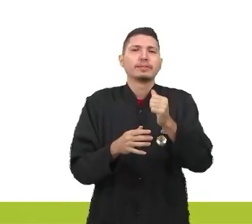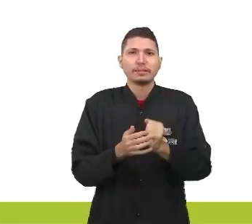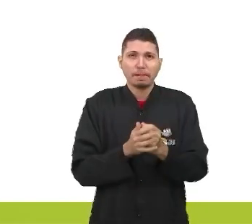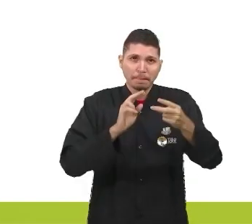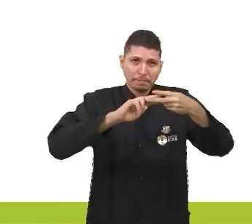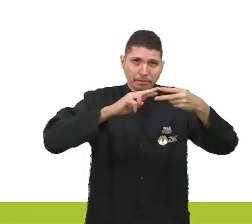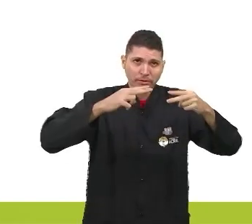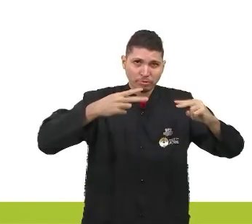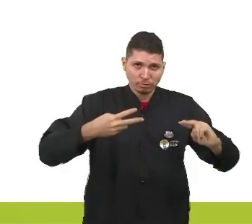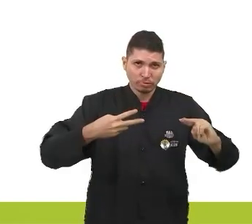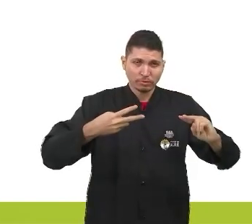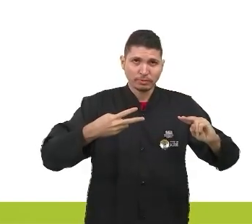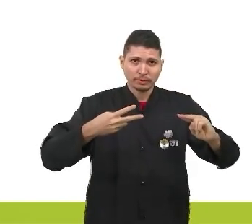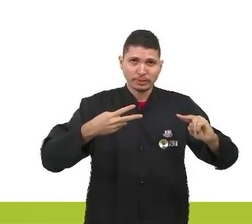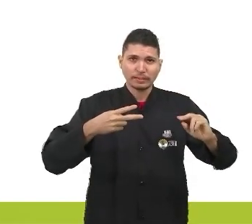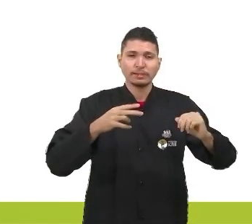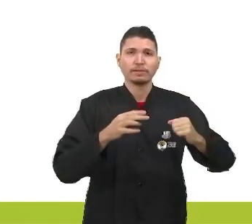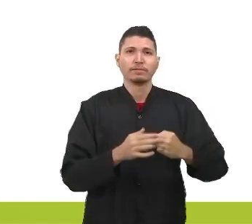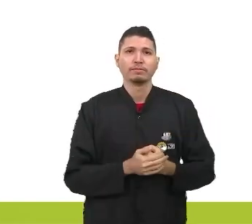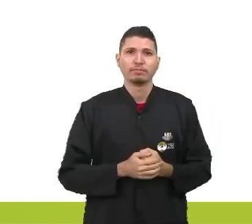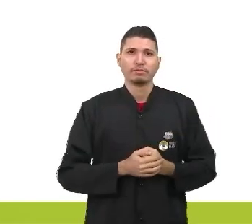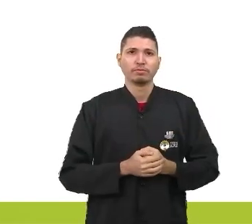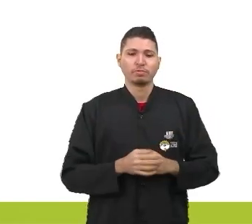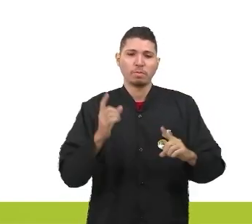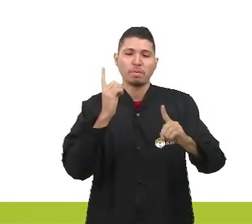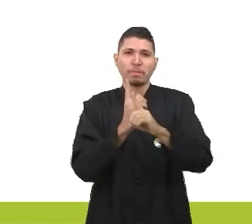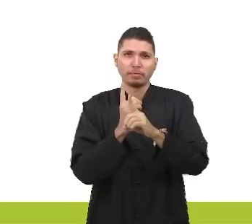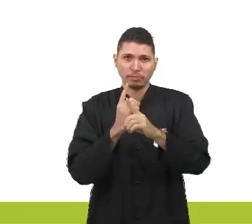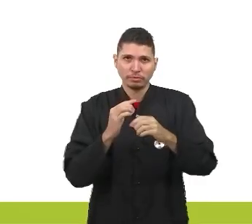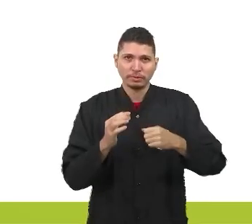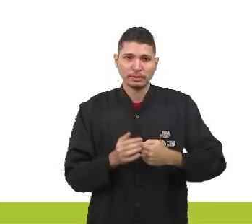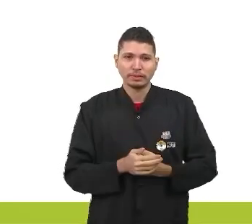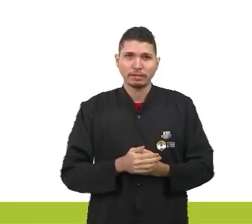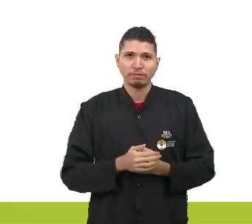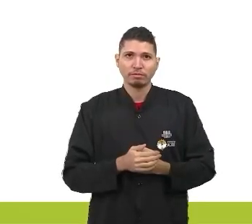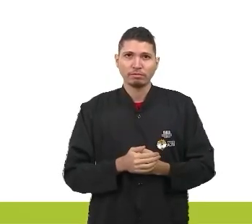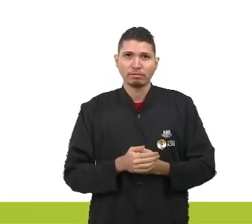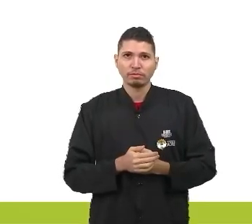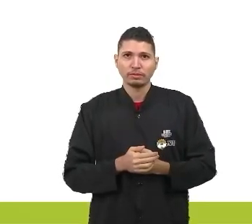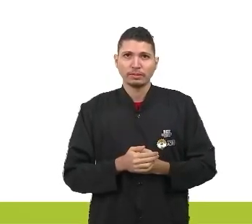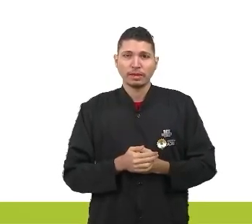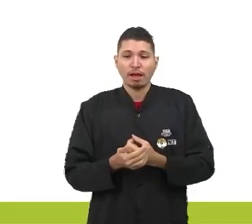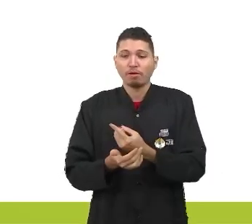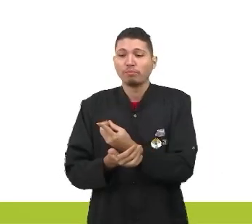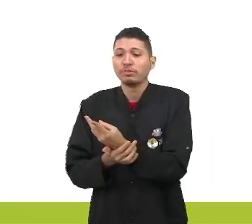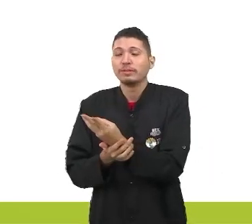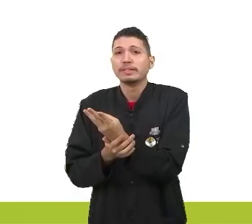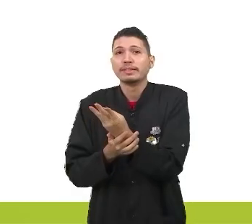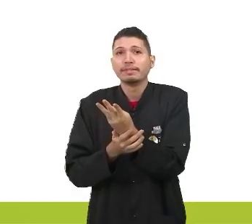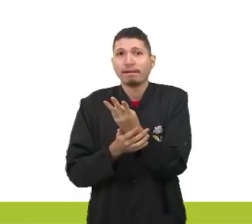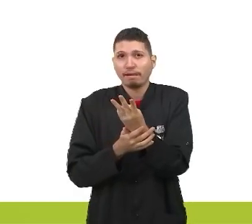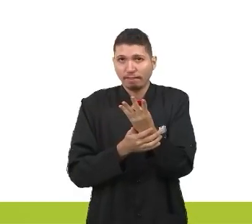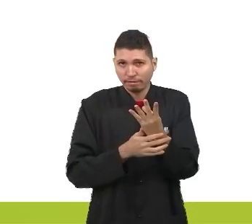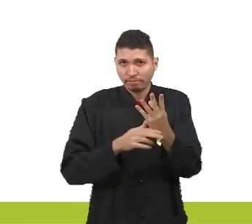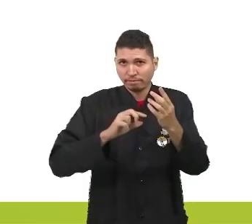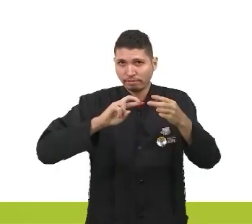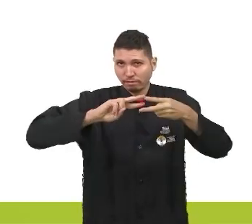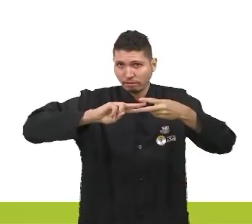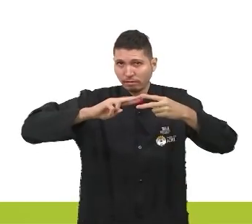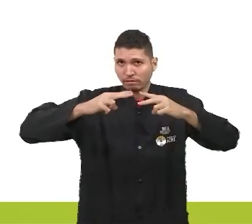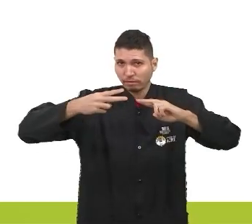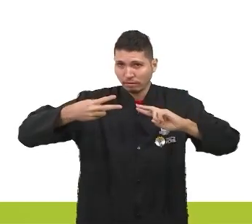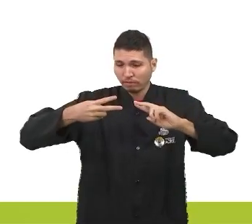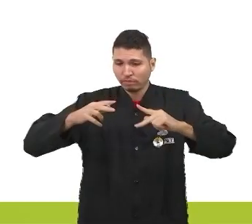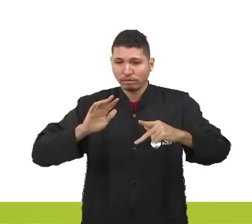genético desvendado. Olha só que legal. Chamou a atenção para o número de genes que compõem esse código